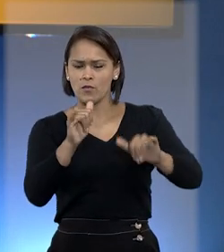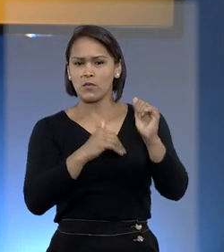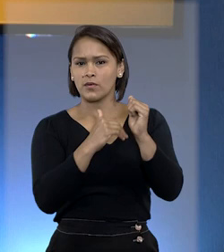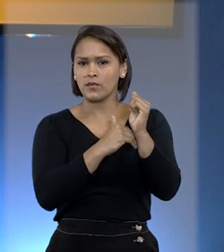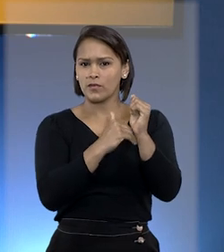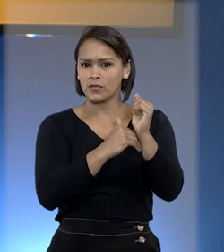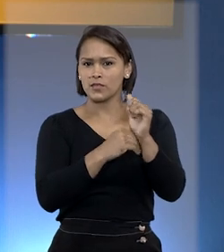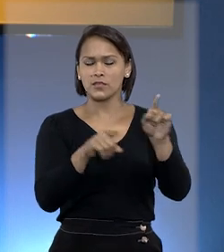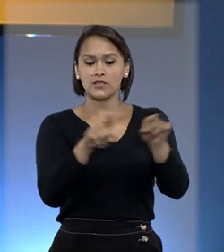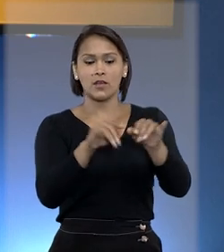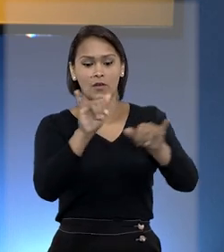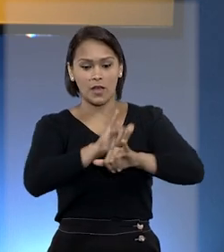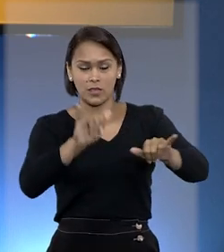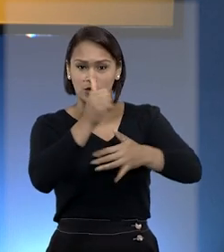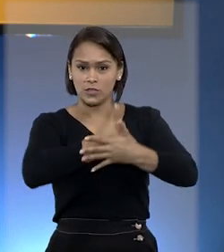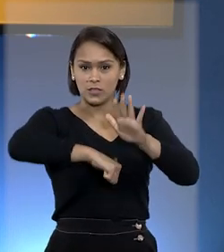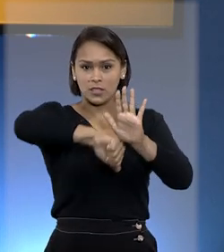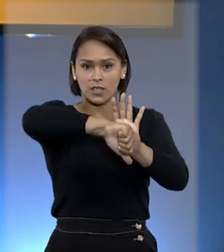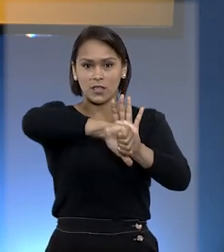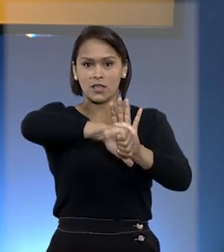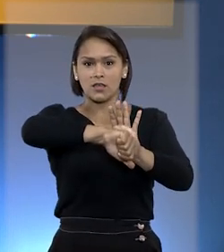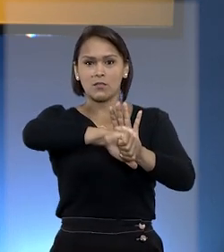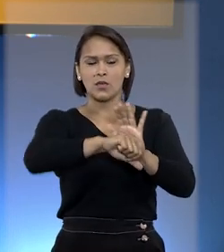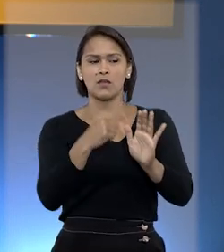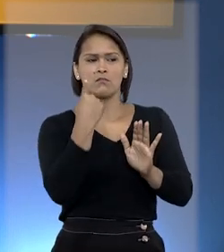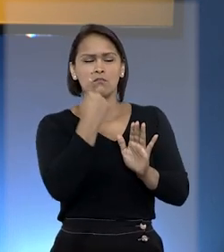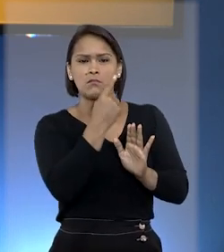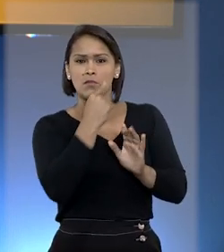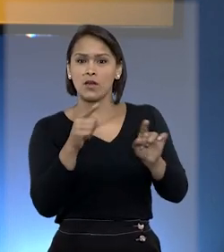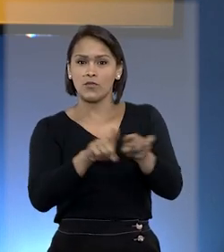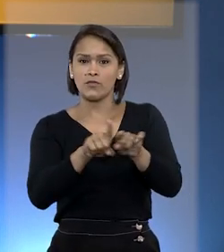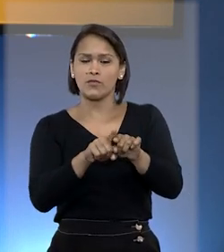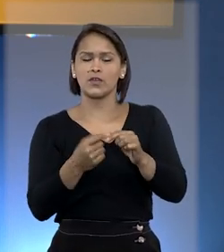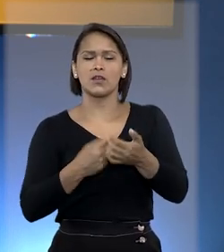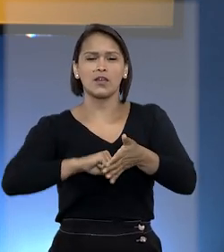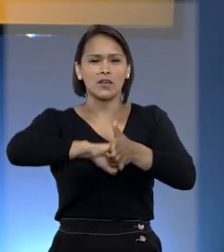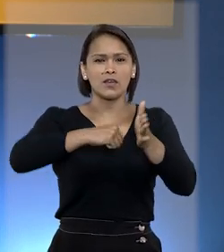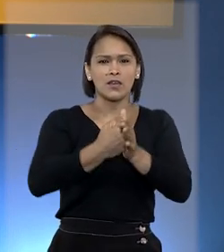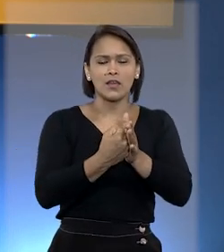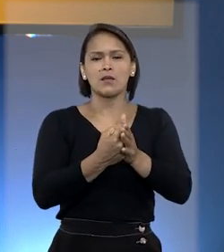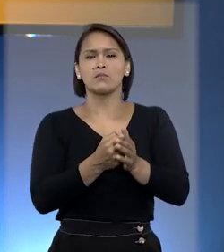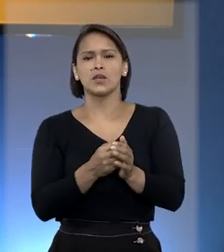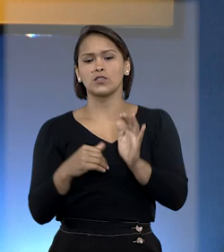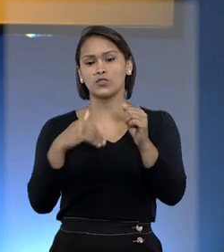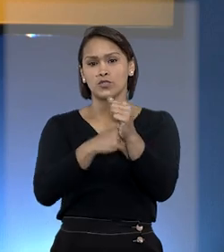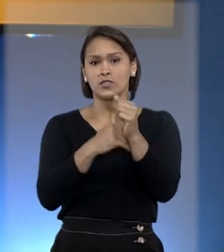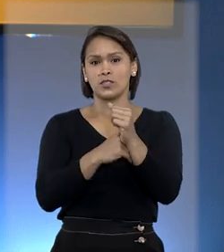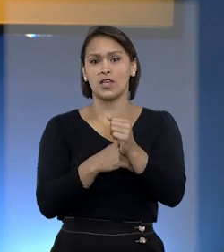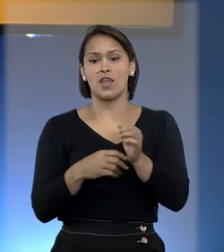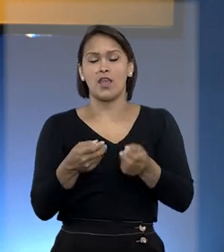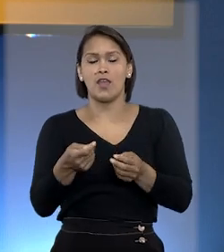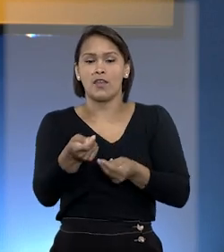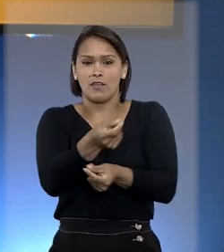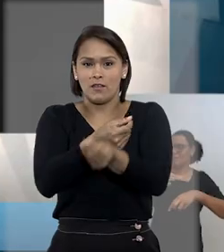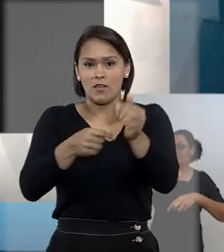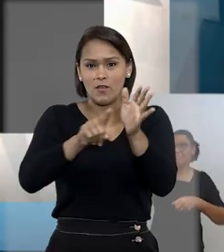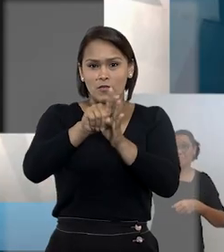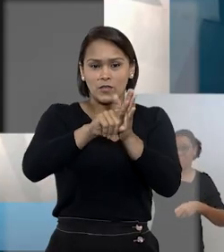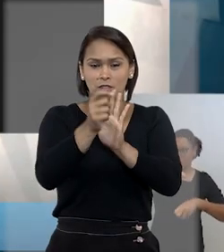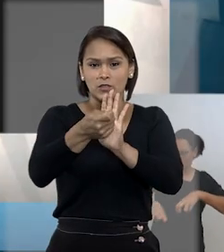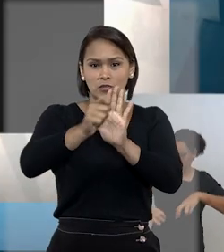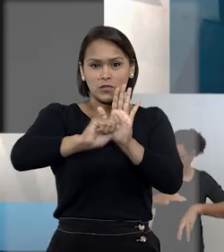Informante confidencial a é anônima e validar um quebra de sigilo em investigação de tráfico